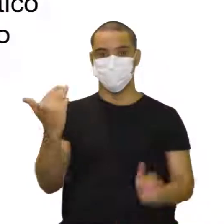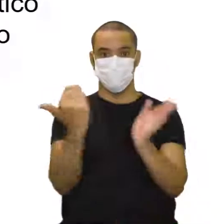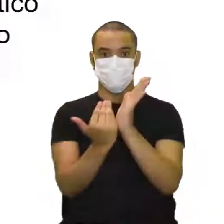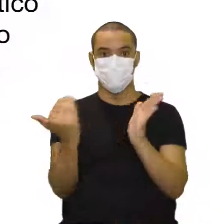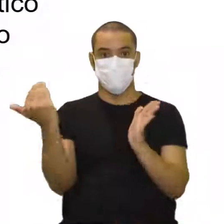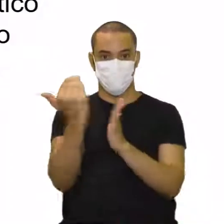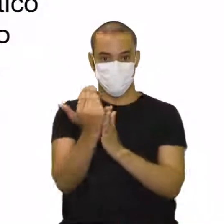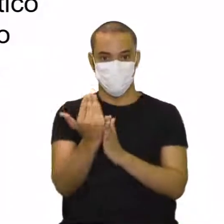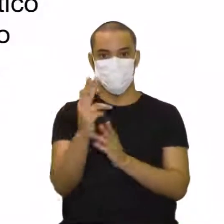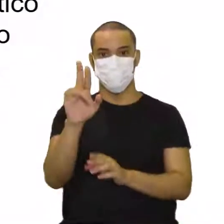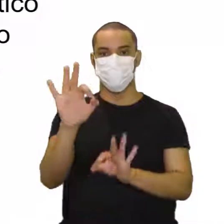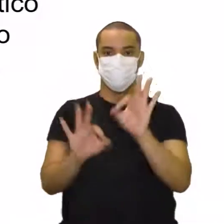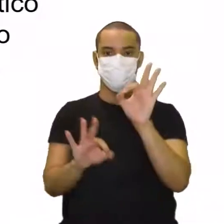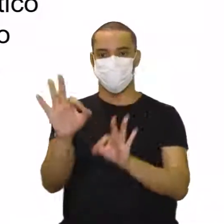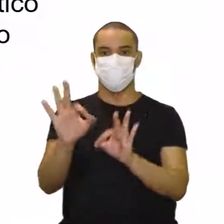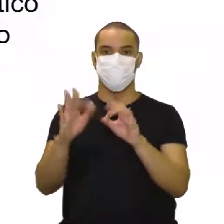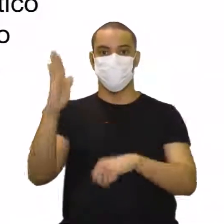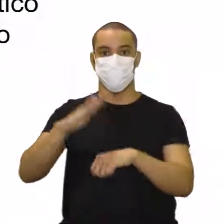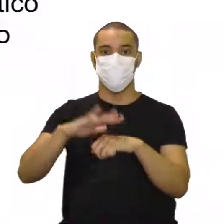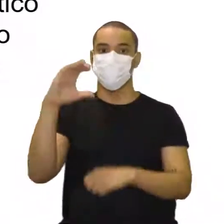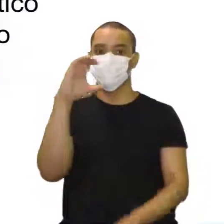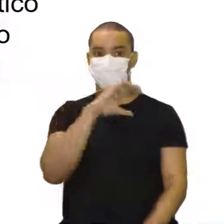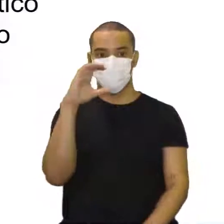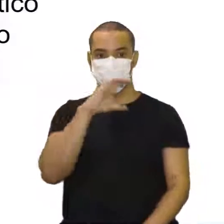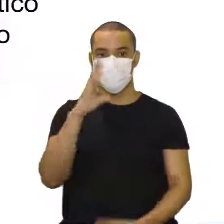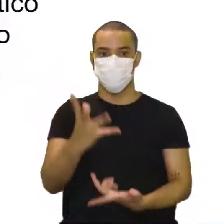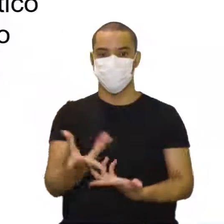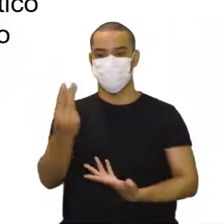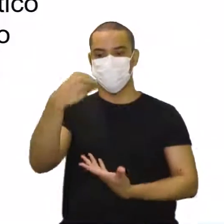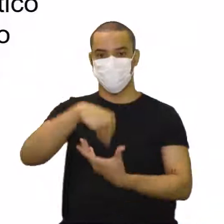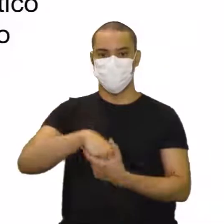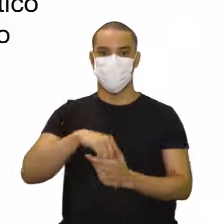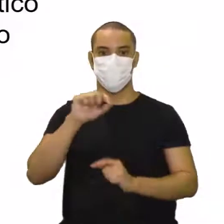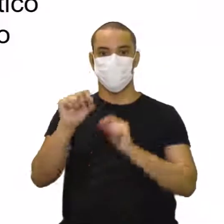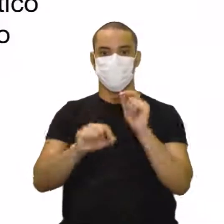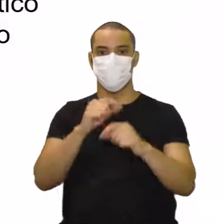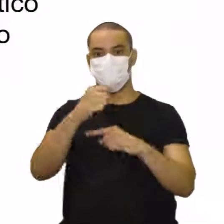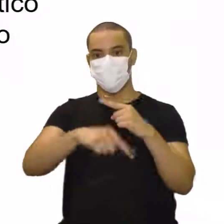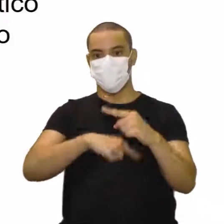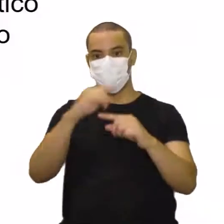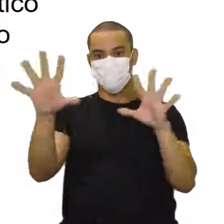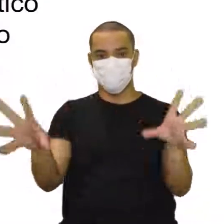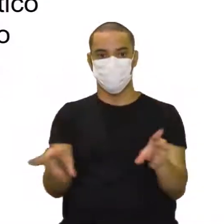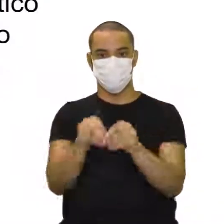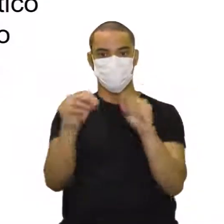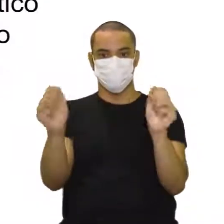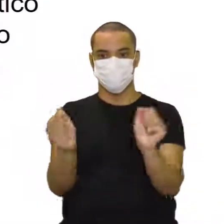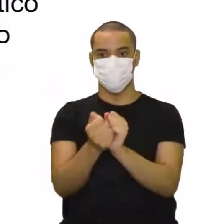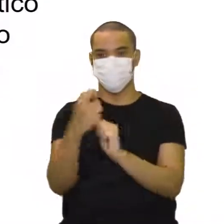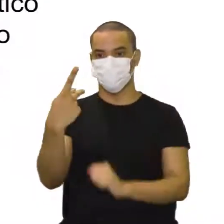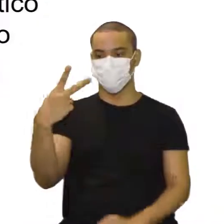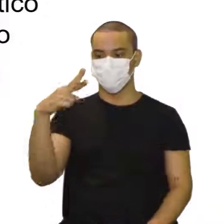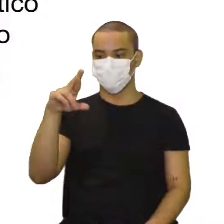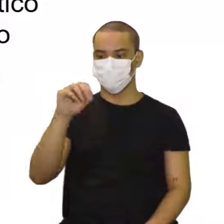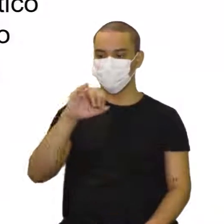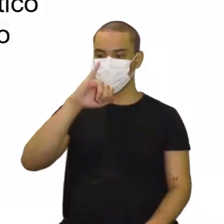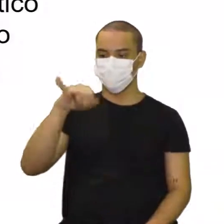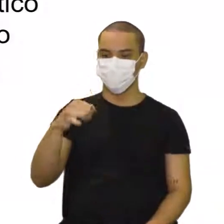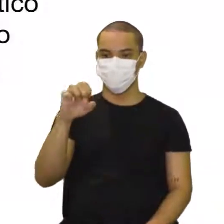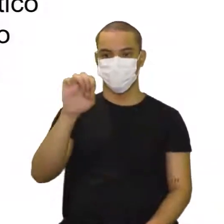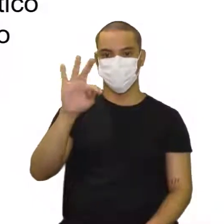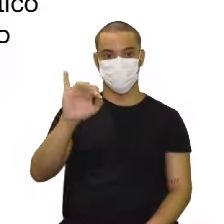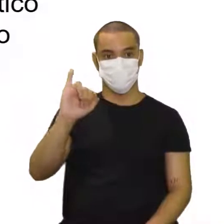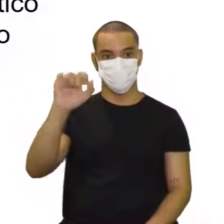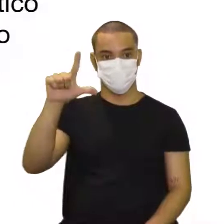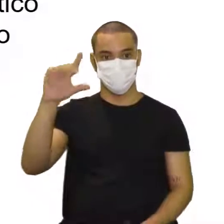dos designs para altas velocidades incorpora uma espira acoplada ao projétil como parte